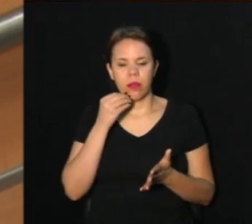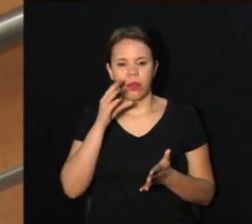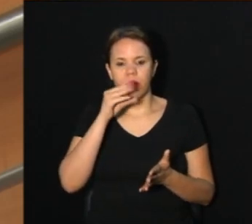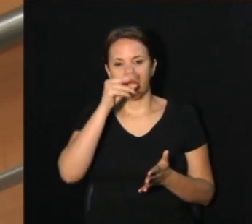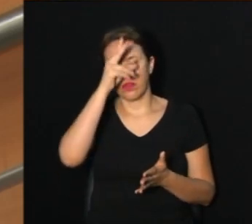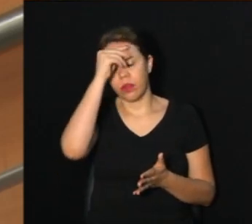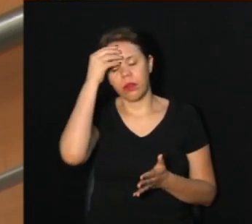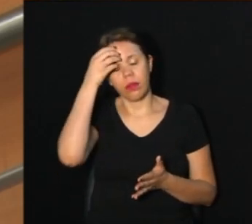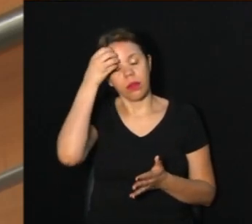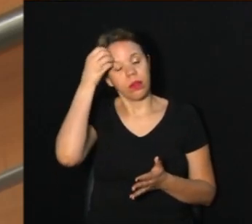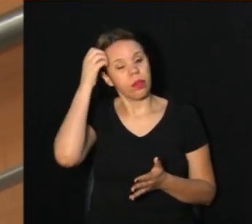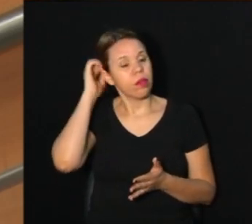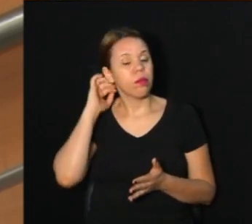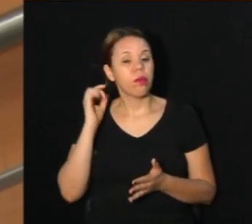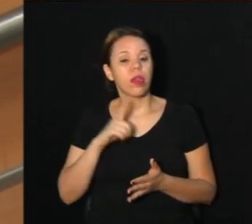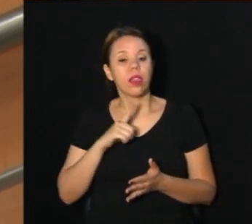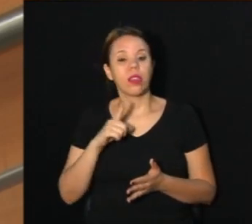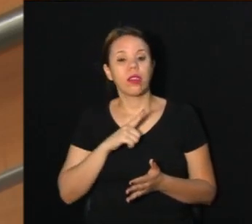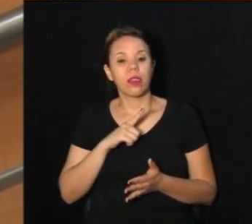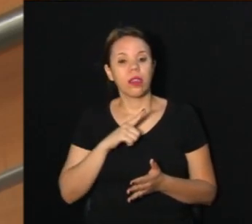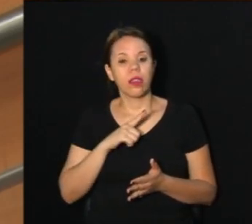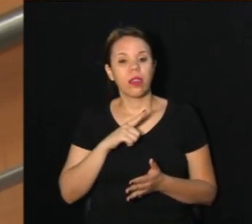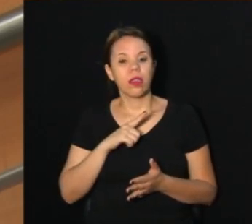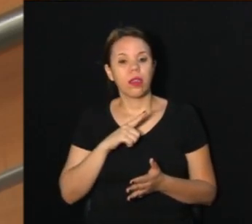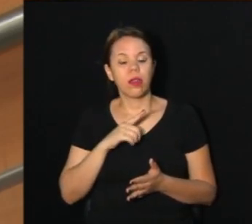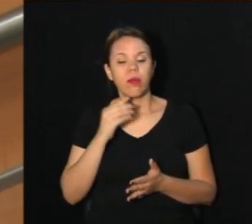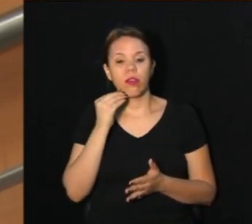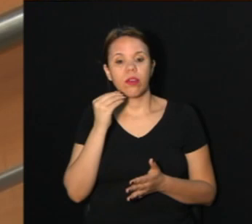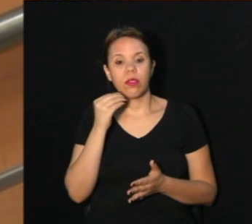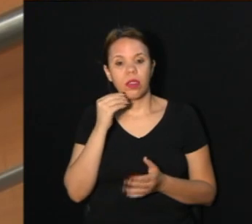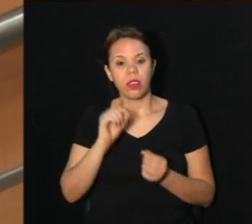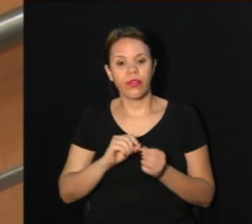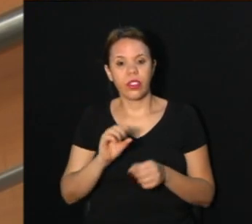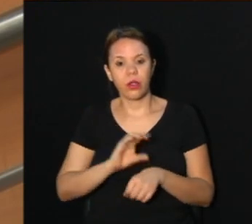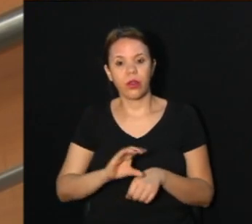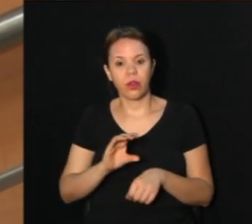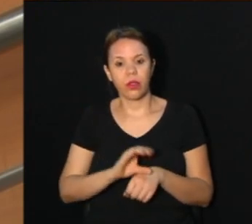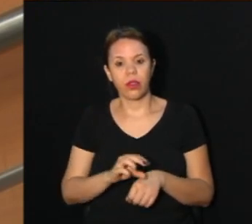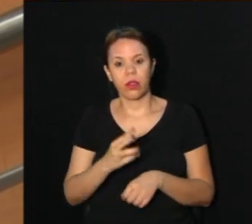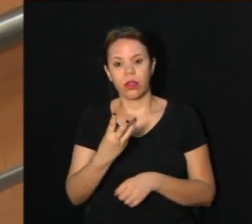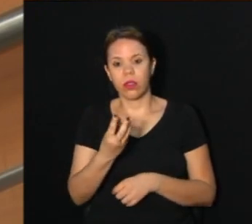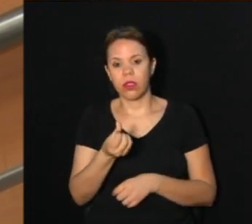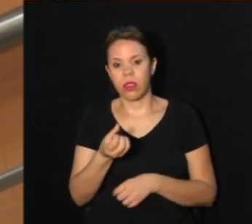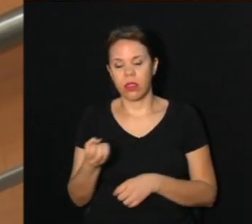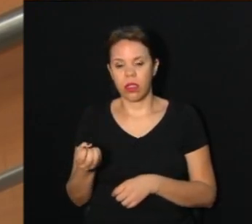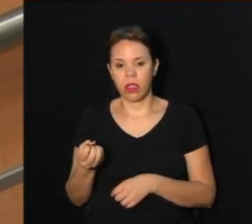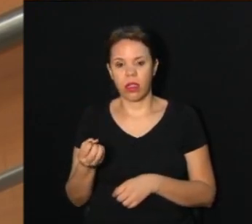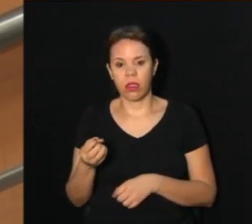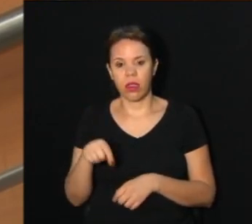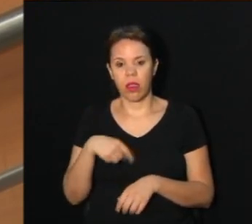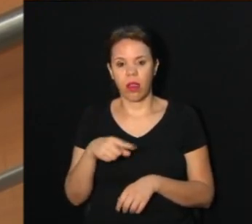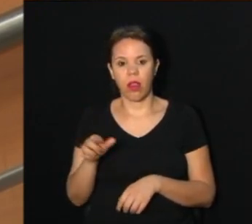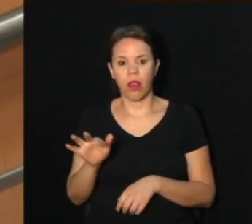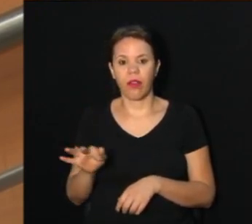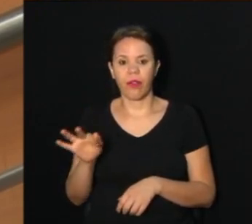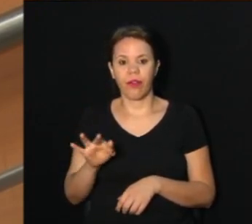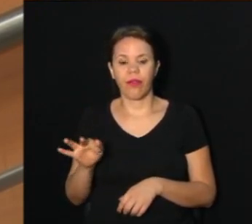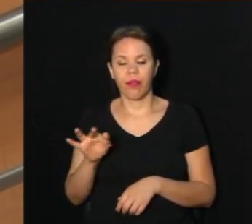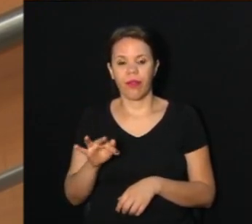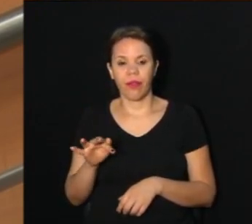para ter uma promoção, tem que fazer um curso de 360 horas em faculdade, um curso